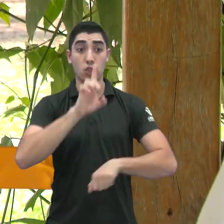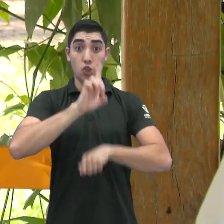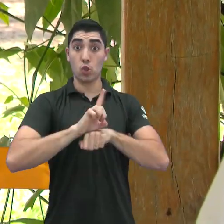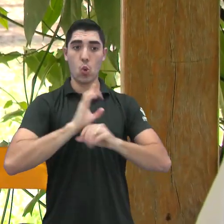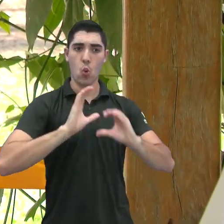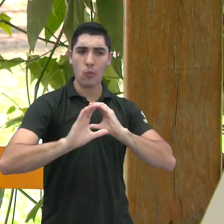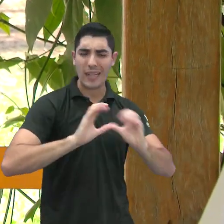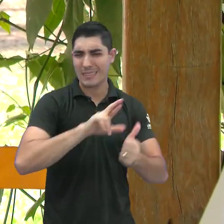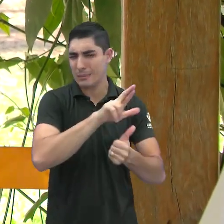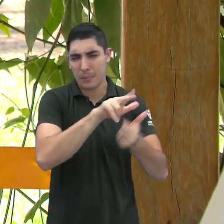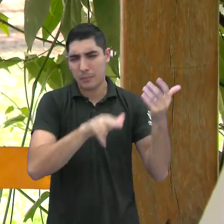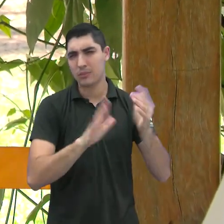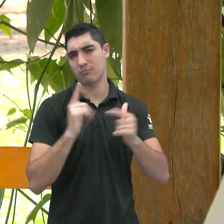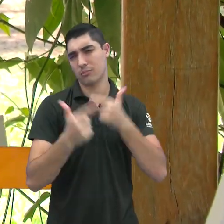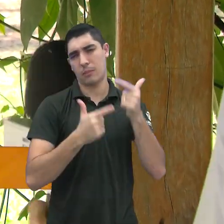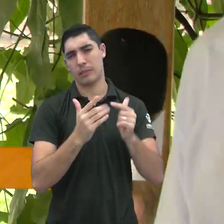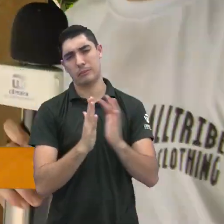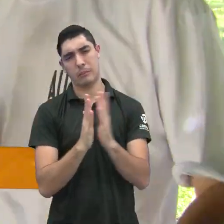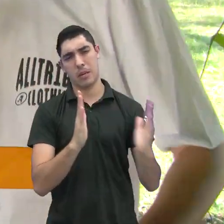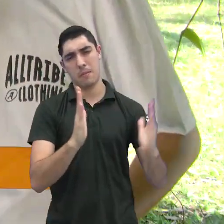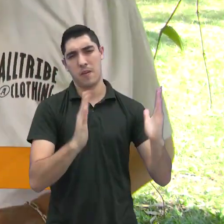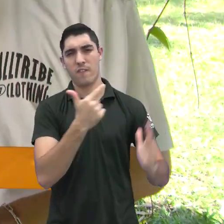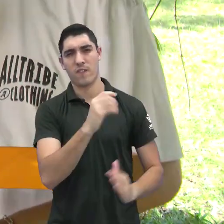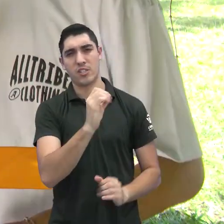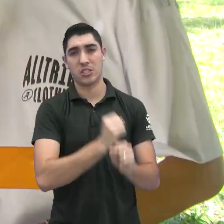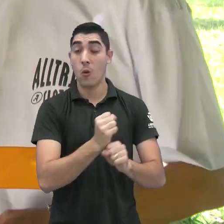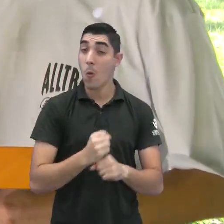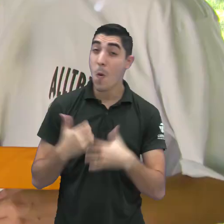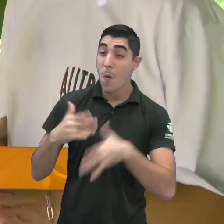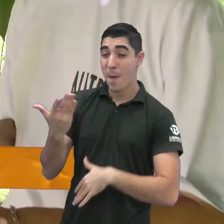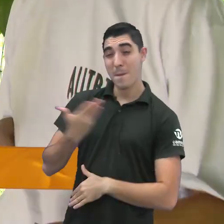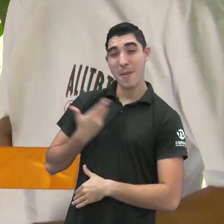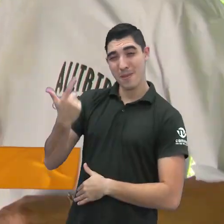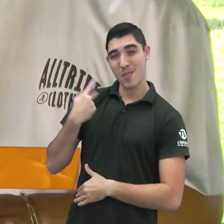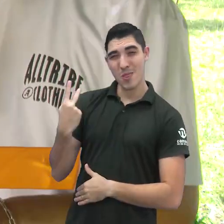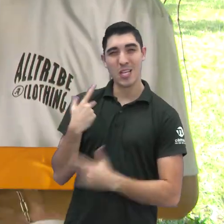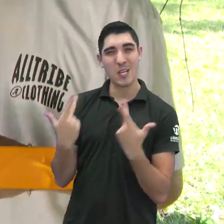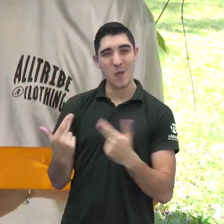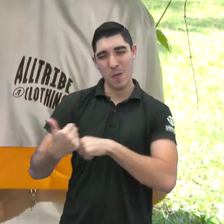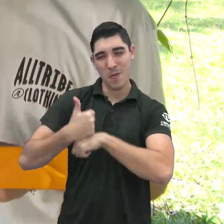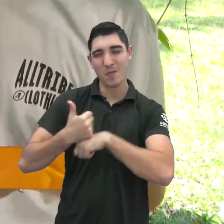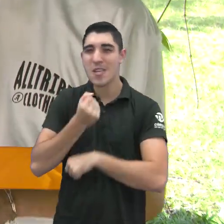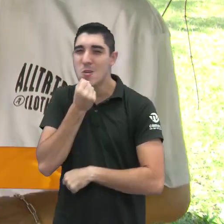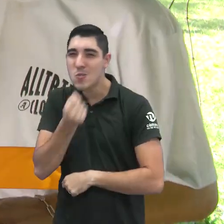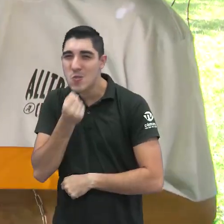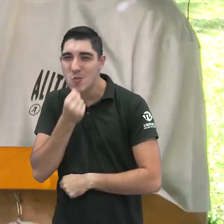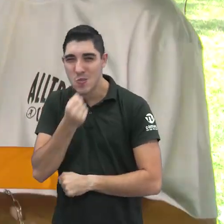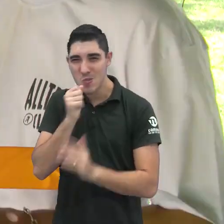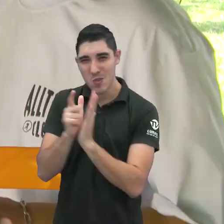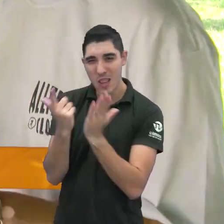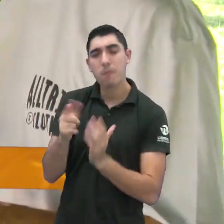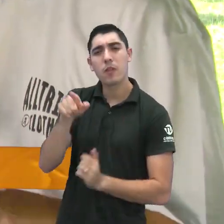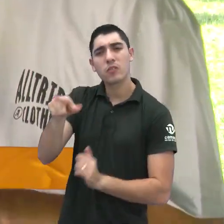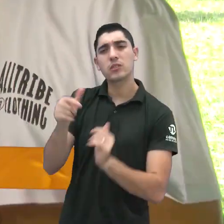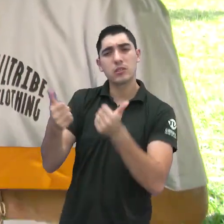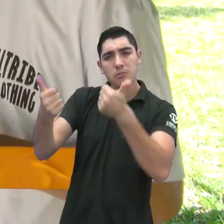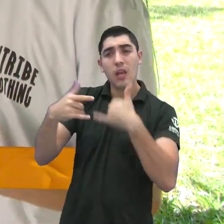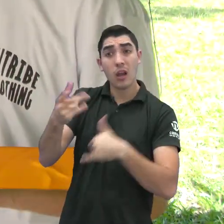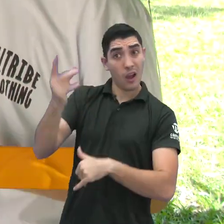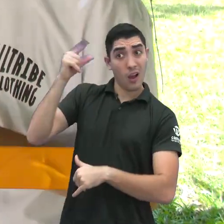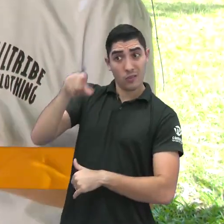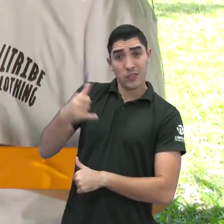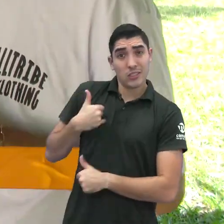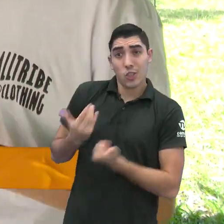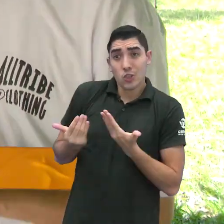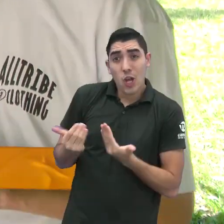e por aí trabalhei quase 20 anos. Colega de profissão da gente aqui, então. E Sibeli, você pode compartilhar pra gente, quando você chegou lá novinha, já tinha um monte de gente que